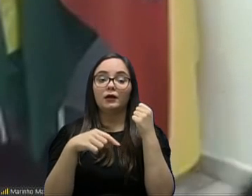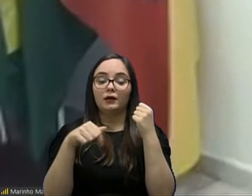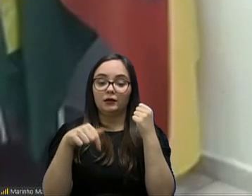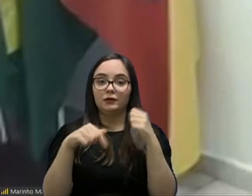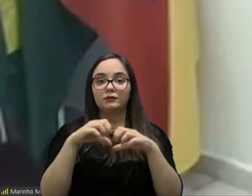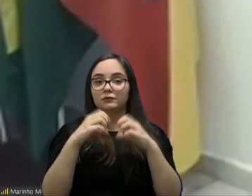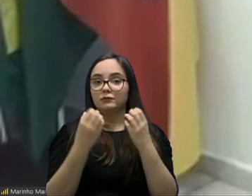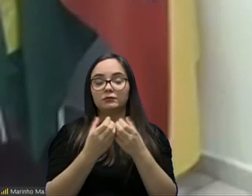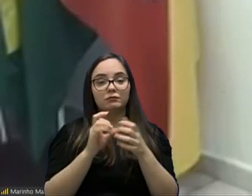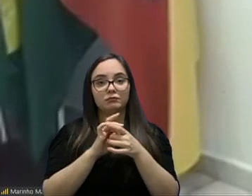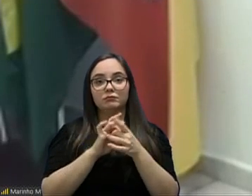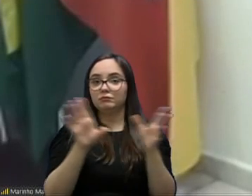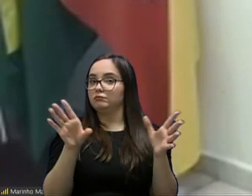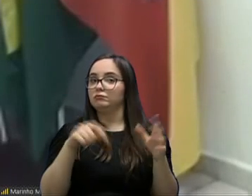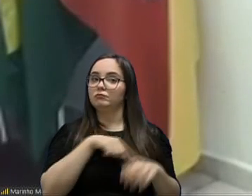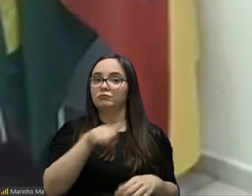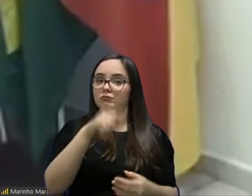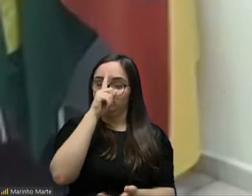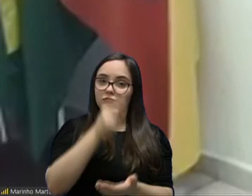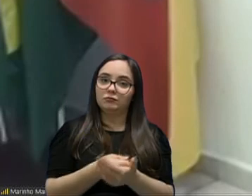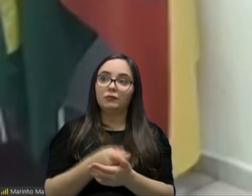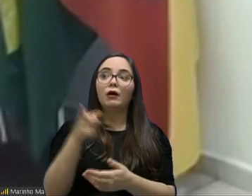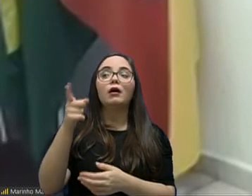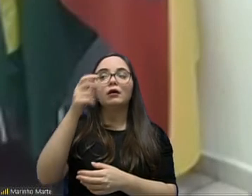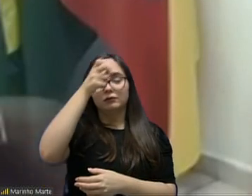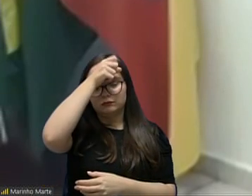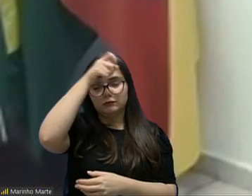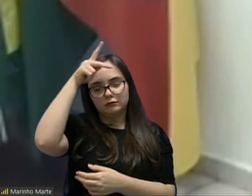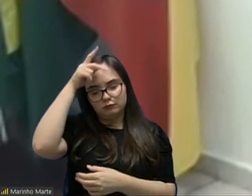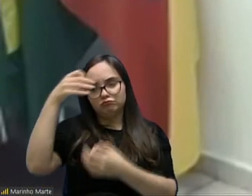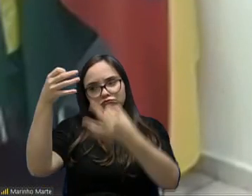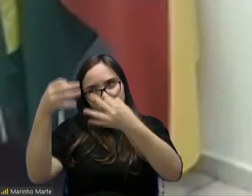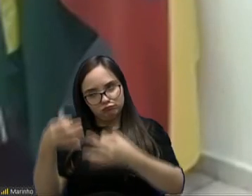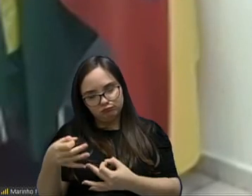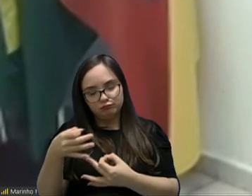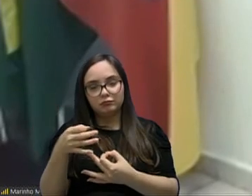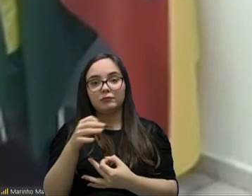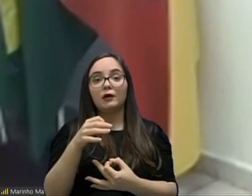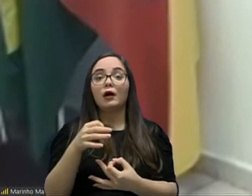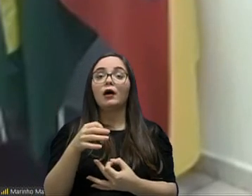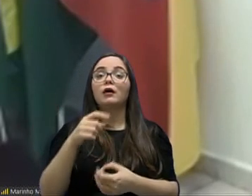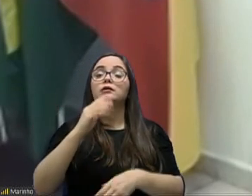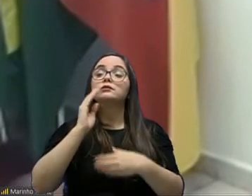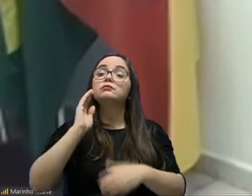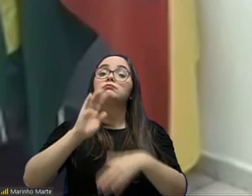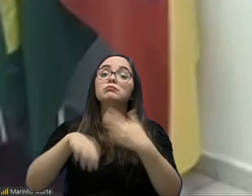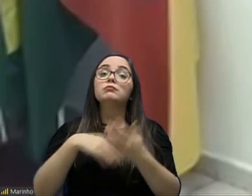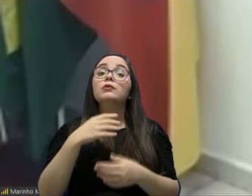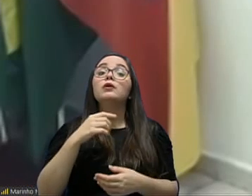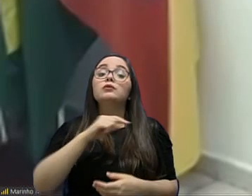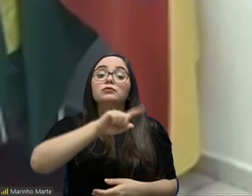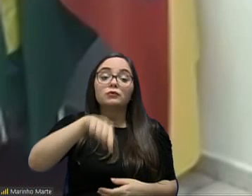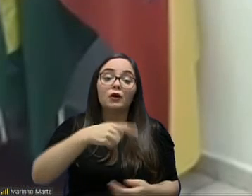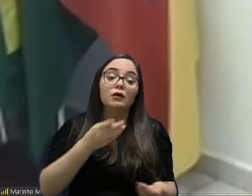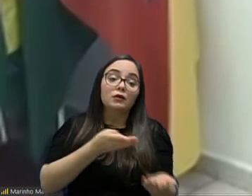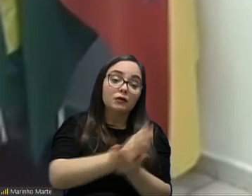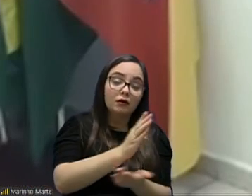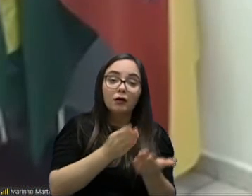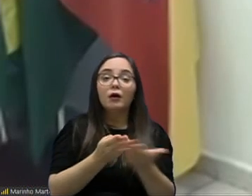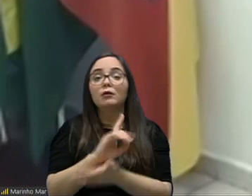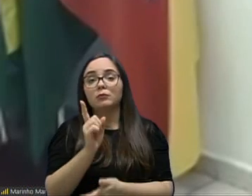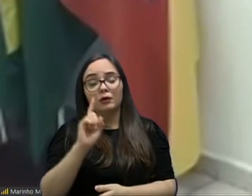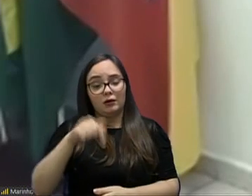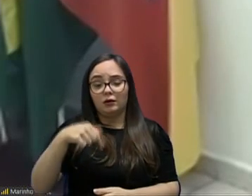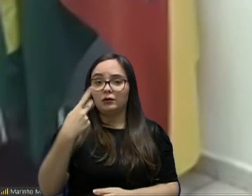A prefeita fez a parte dela, corretamente. O resultado aqui depende dos votos dos 20 vereadores.